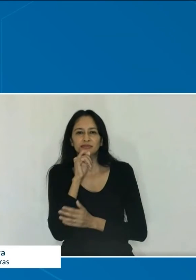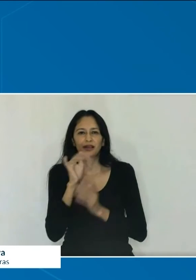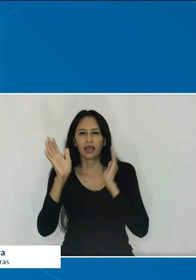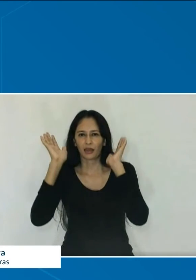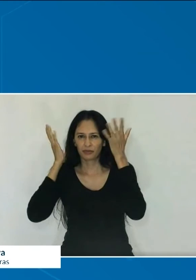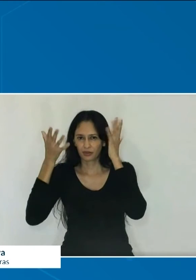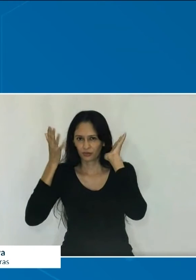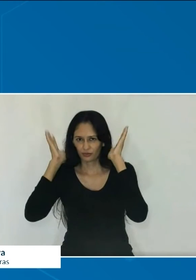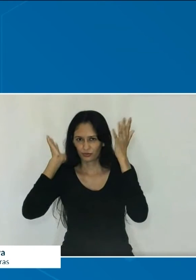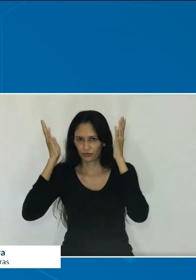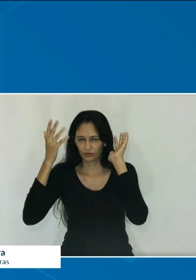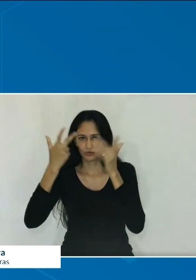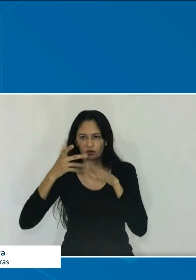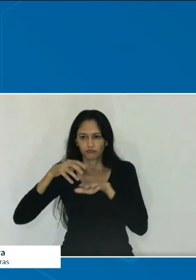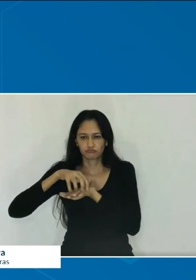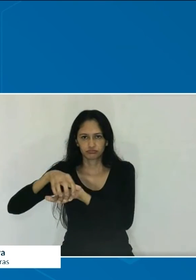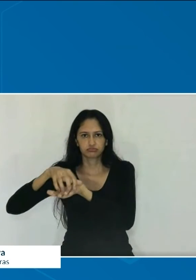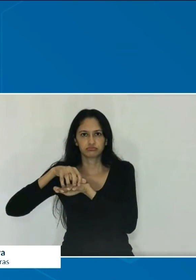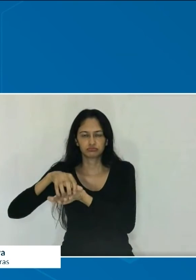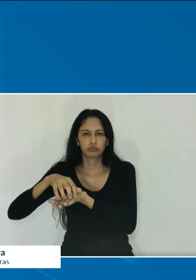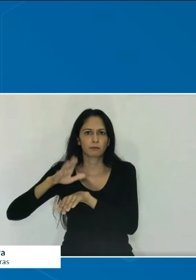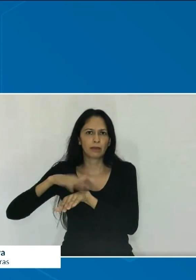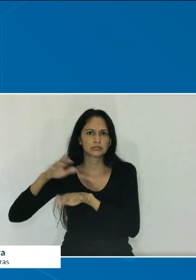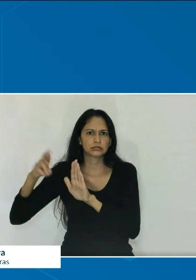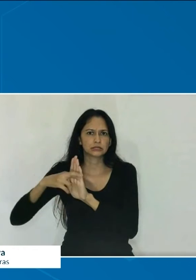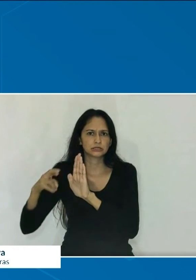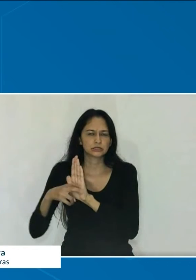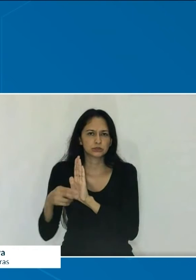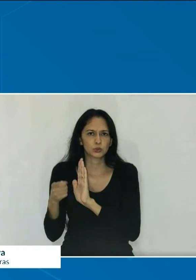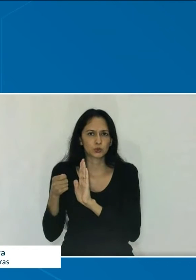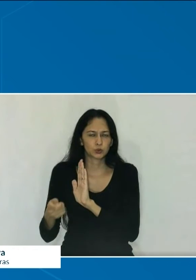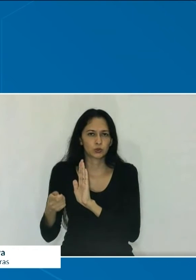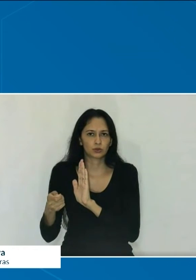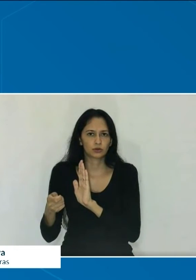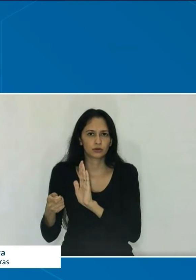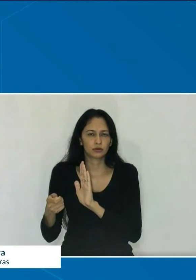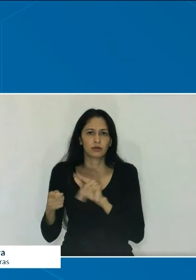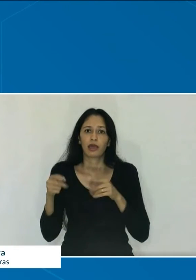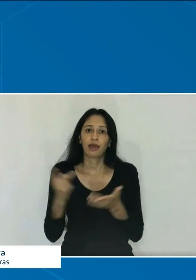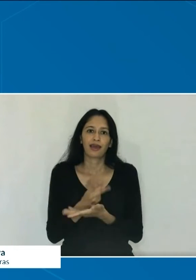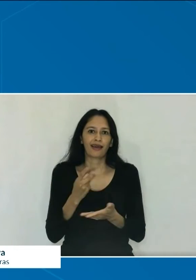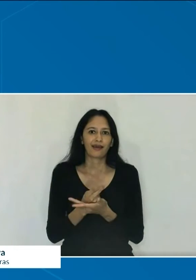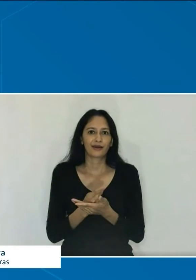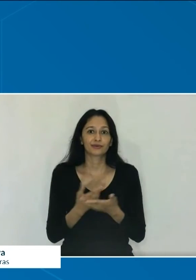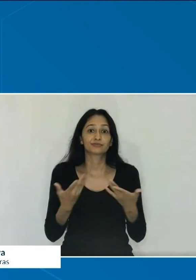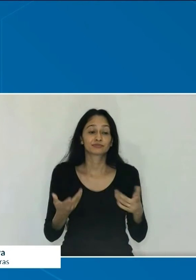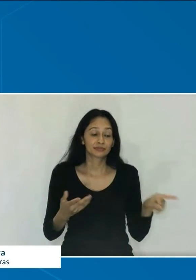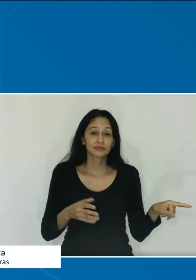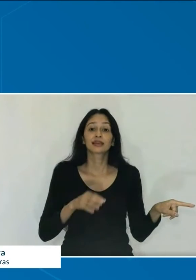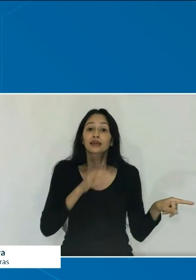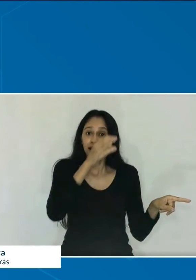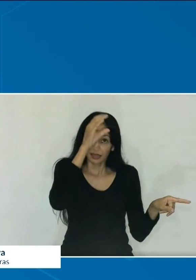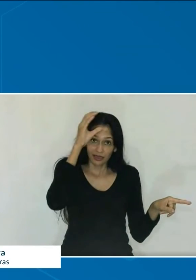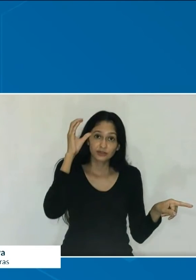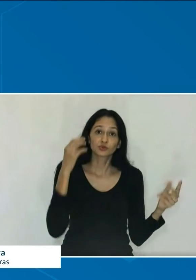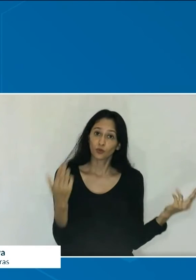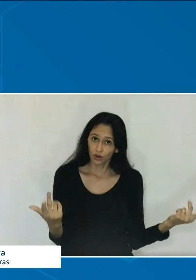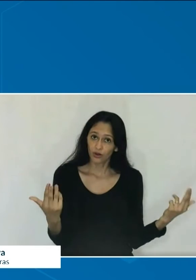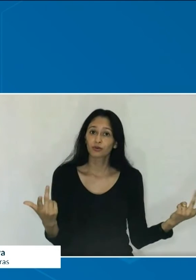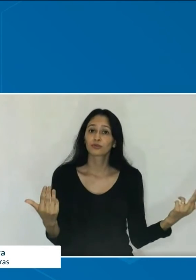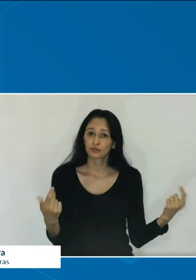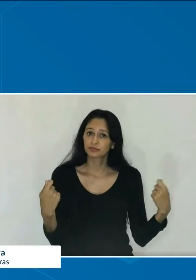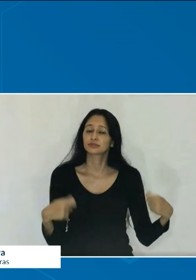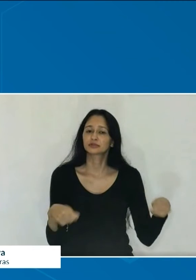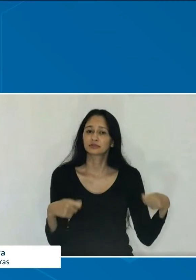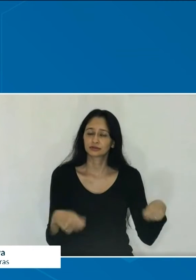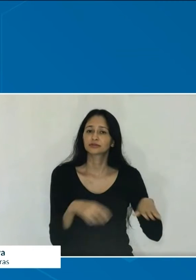que a pessoa nas empresas de transporte, né? Isso, por exemplo, nos diz que está errado, porque se você tem clientes, você consegue mais clientes, quando